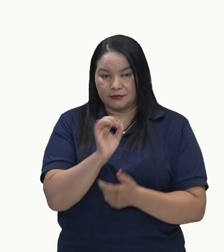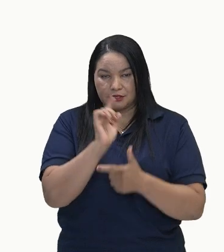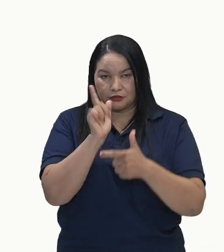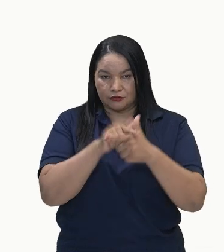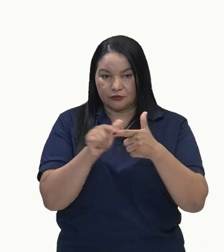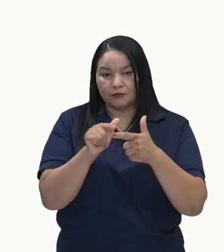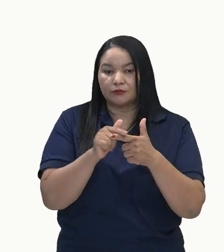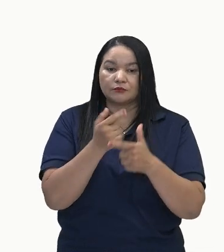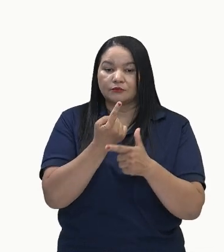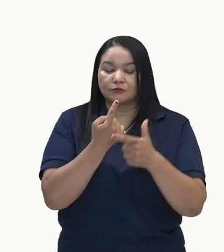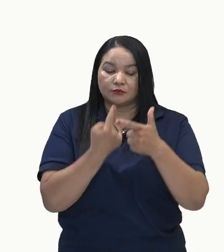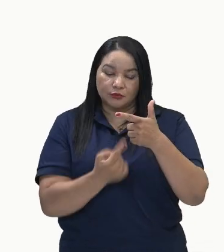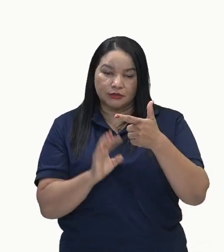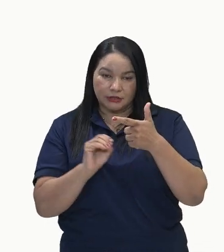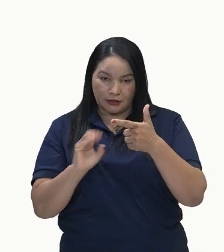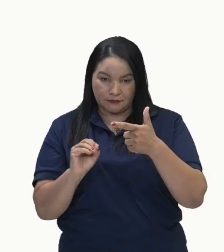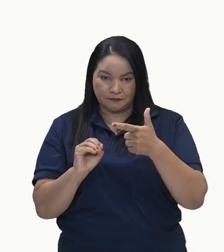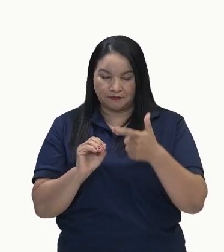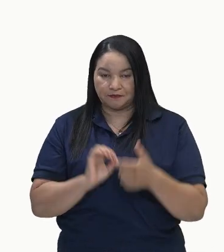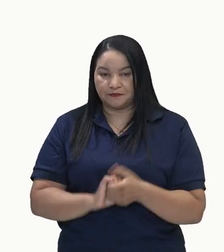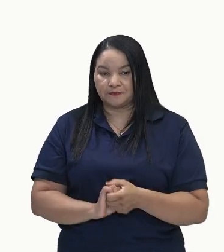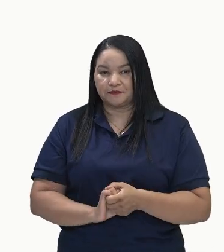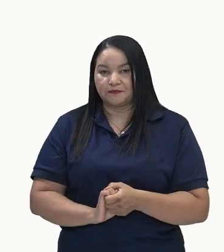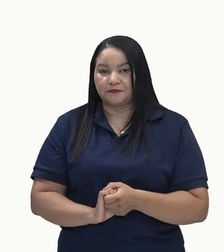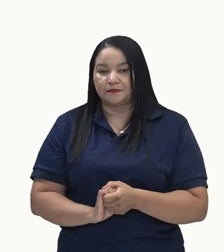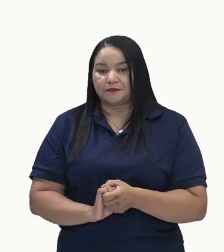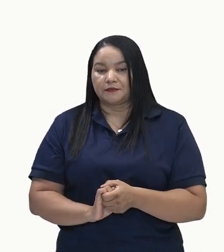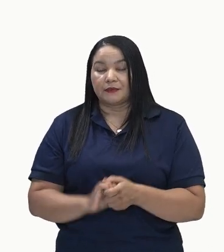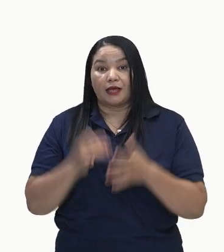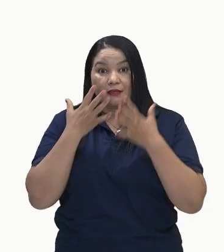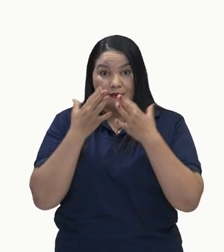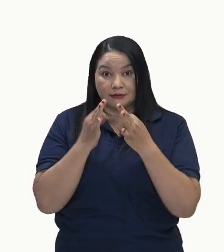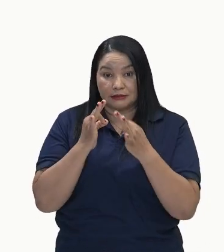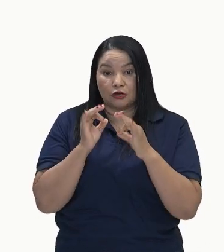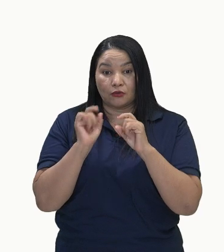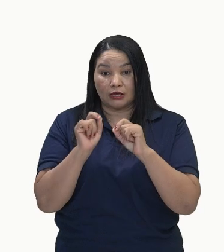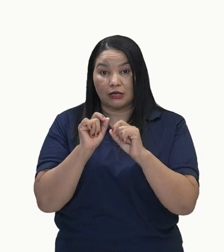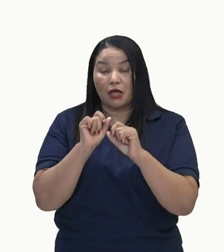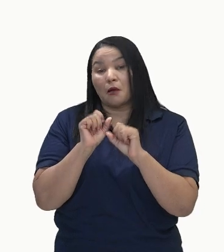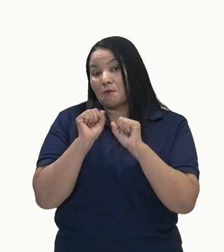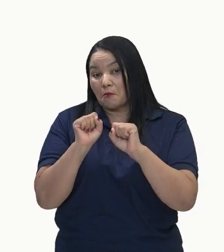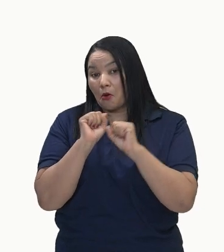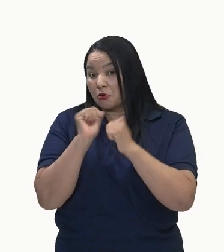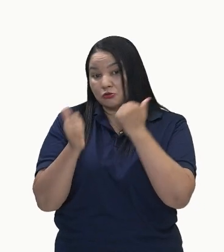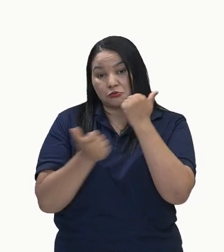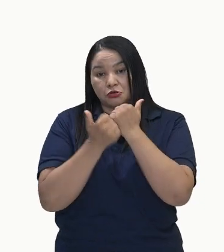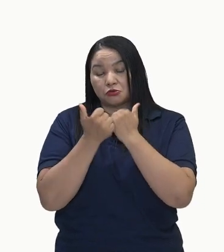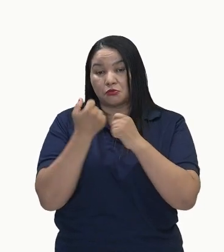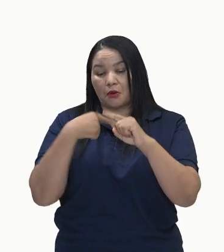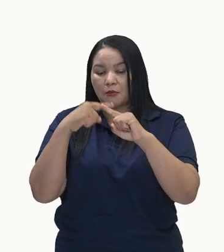100. O de, presta atenção em matemática, a preposição de substitua pela multiplicação.